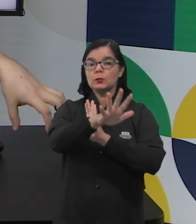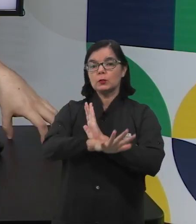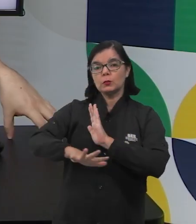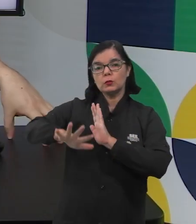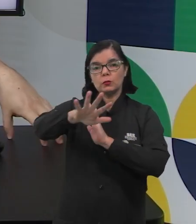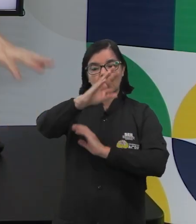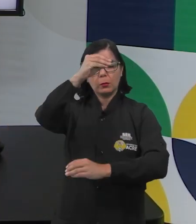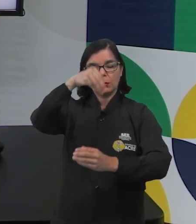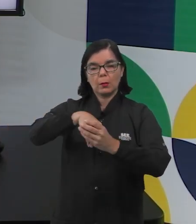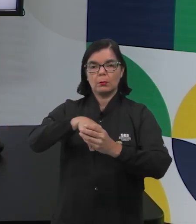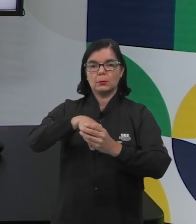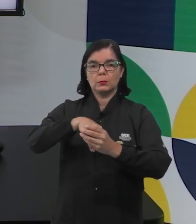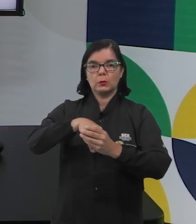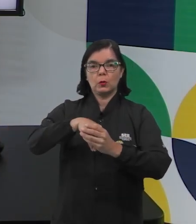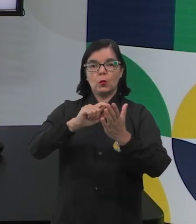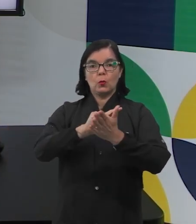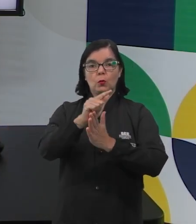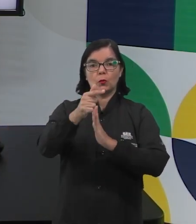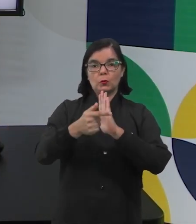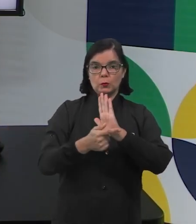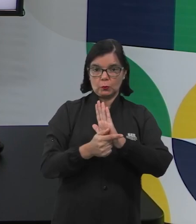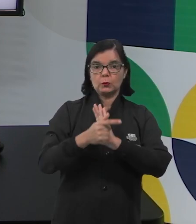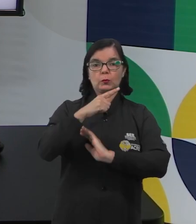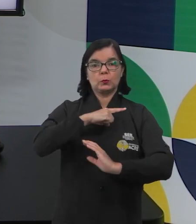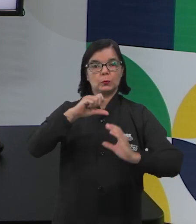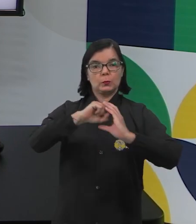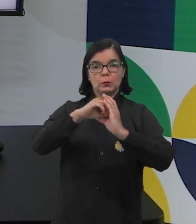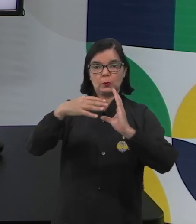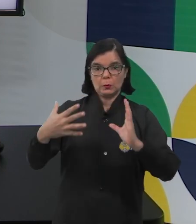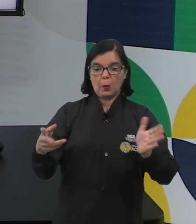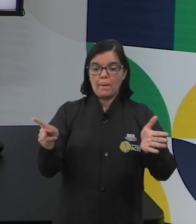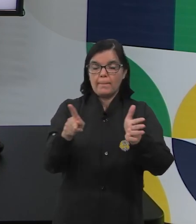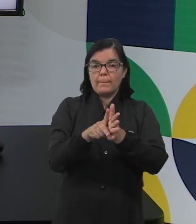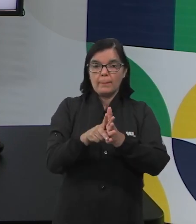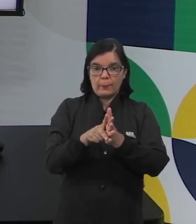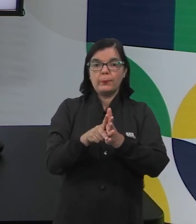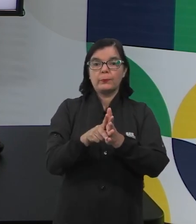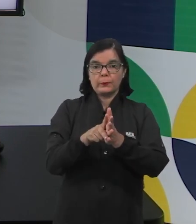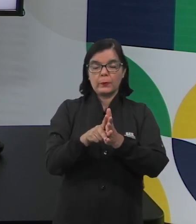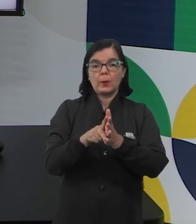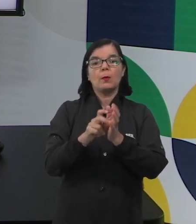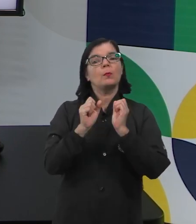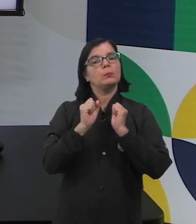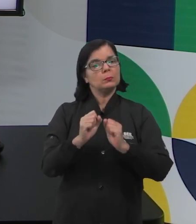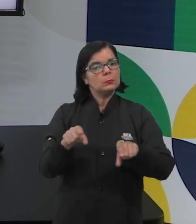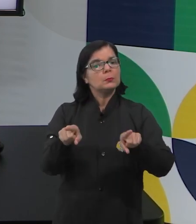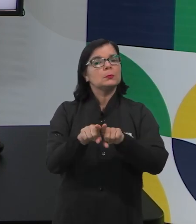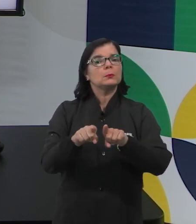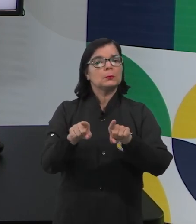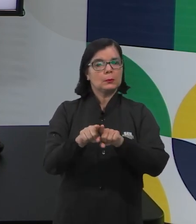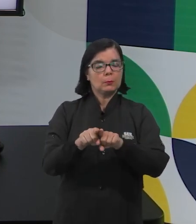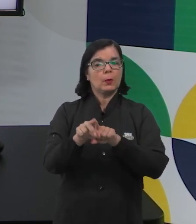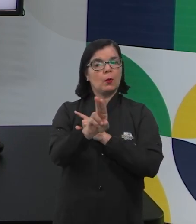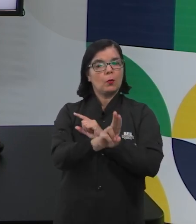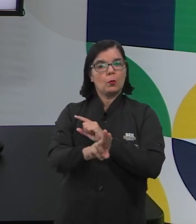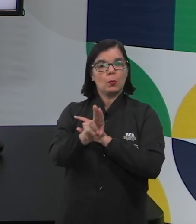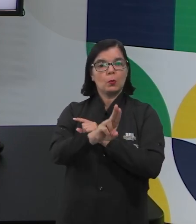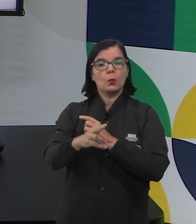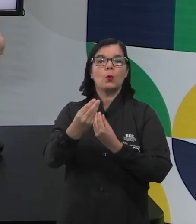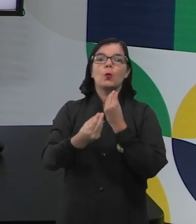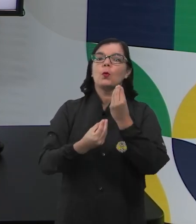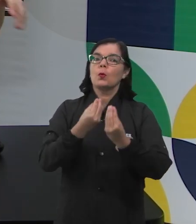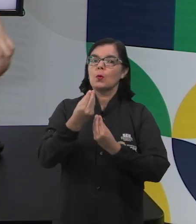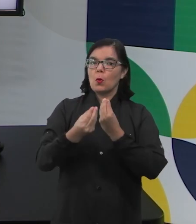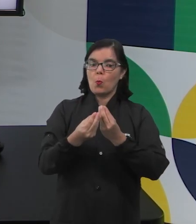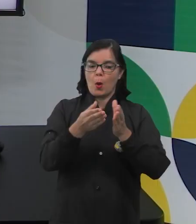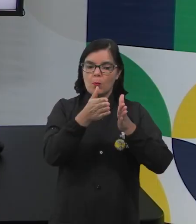dentro da estrutura. O gênero, por ter características específicas, pode também utilizar como ponto